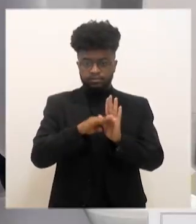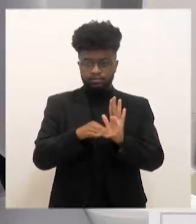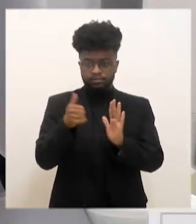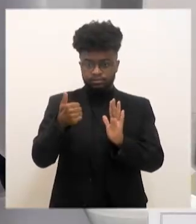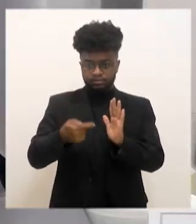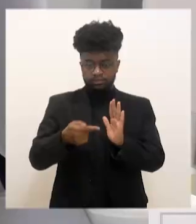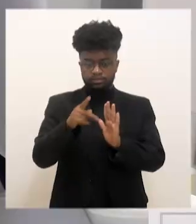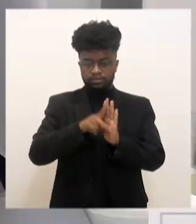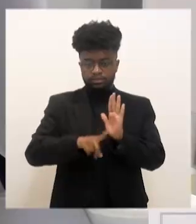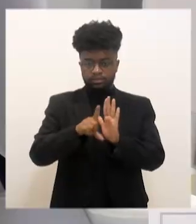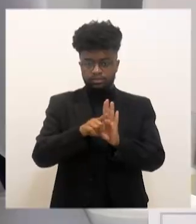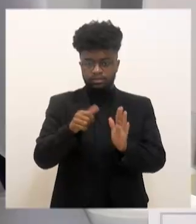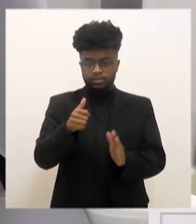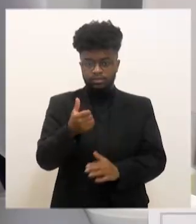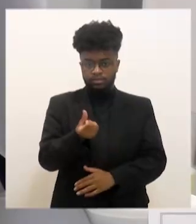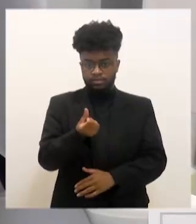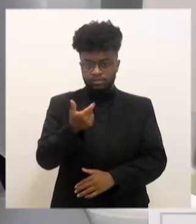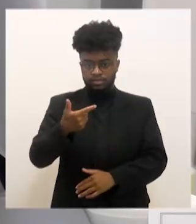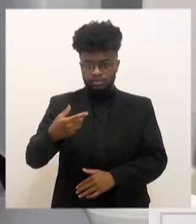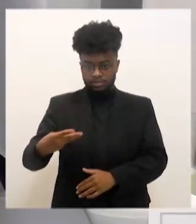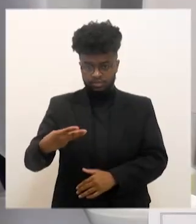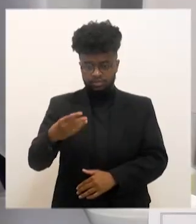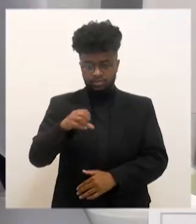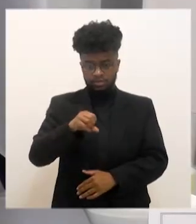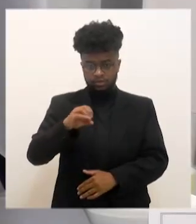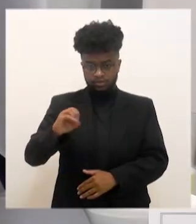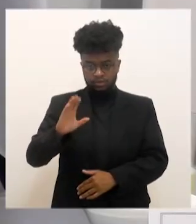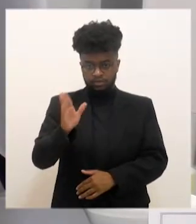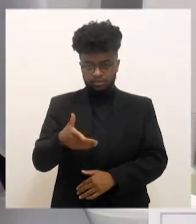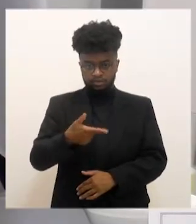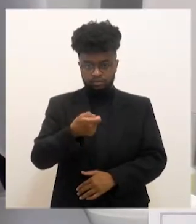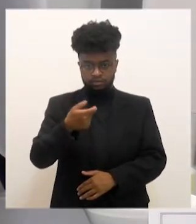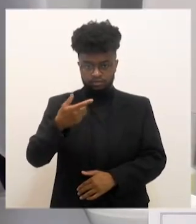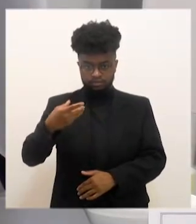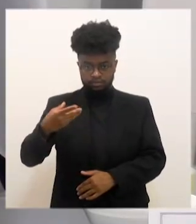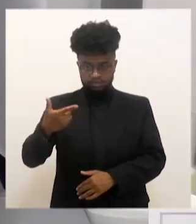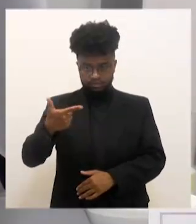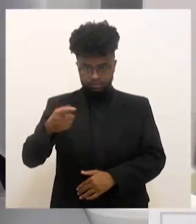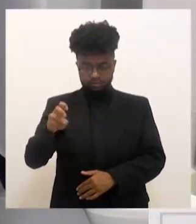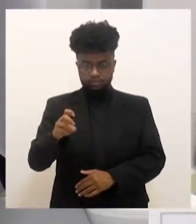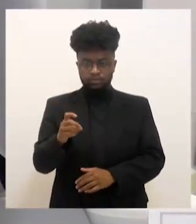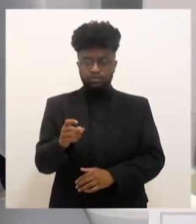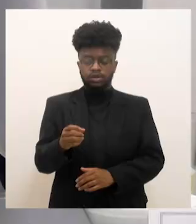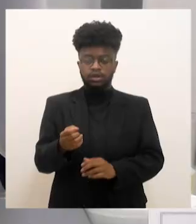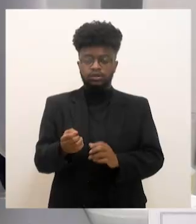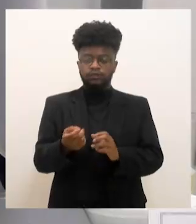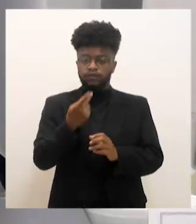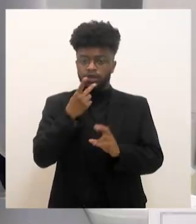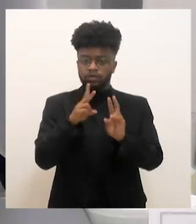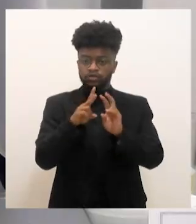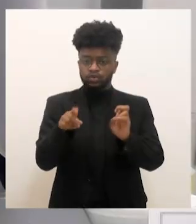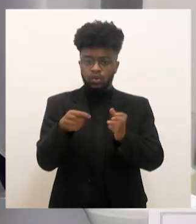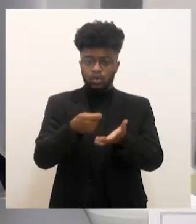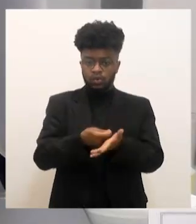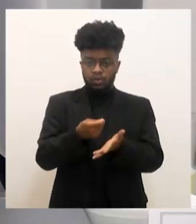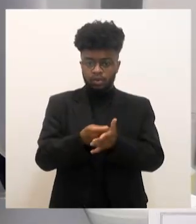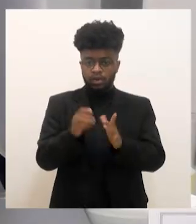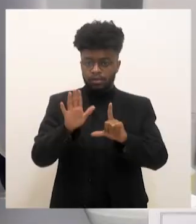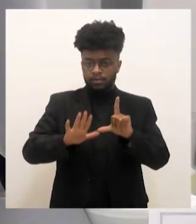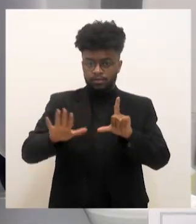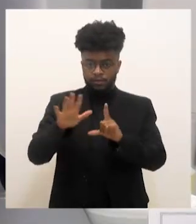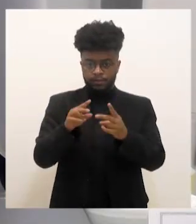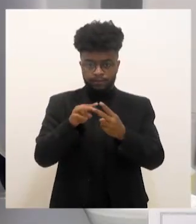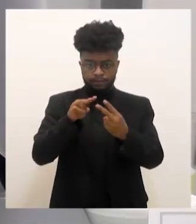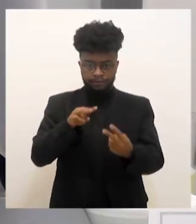de lei 6390 de 25, de autoria do deputado Bruno Alves Boaredo, que dispõe sobre a obrigatoriedade de plataformas digitais de transporte